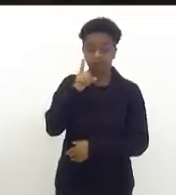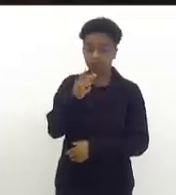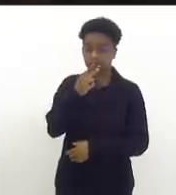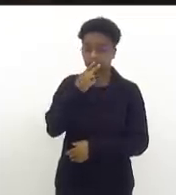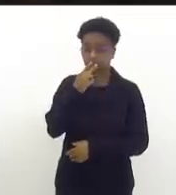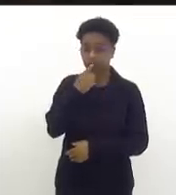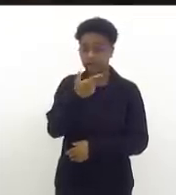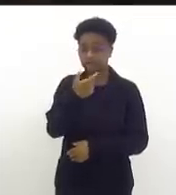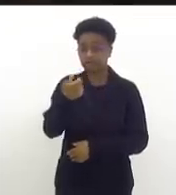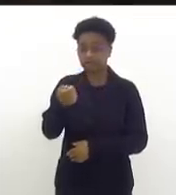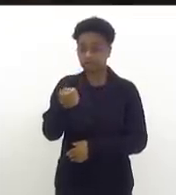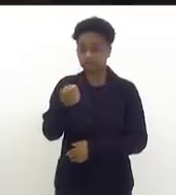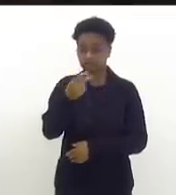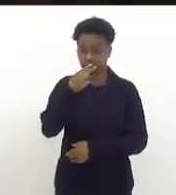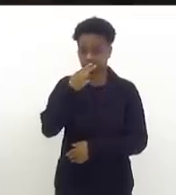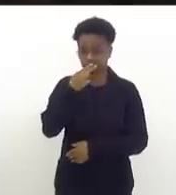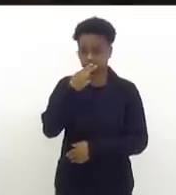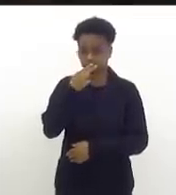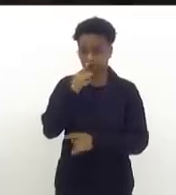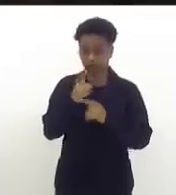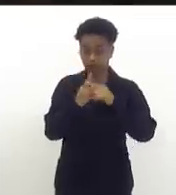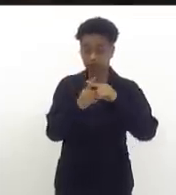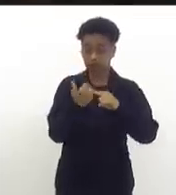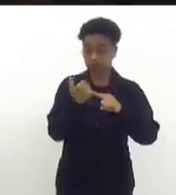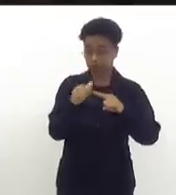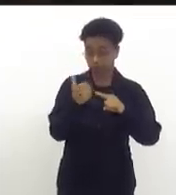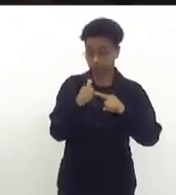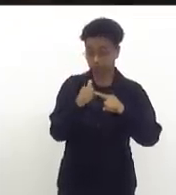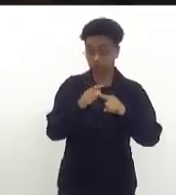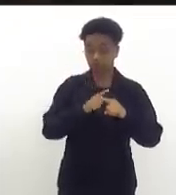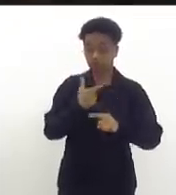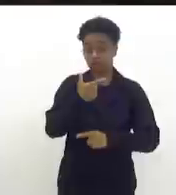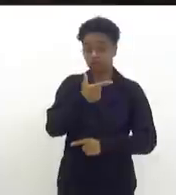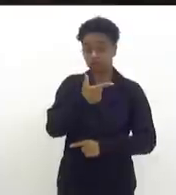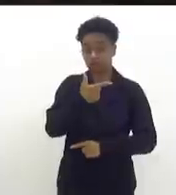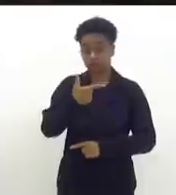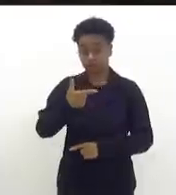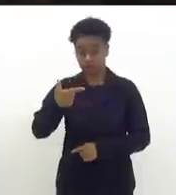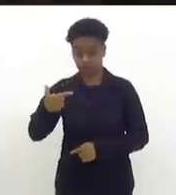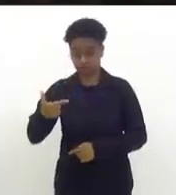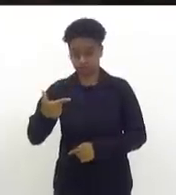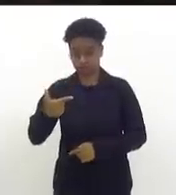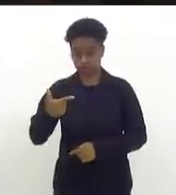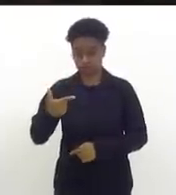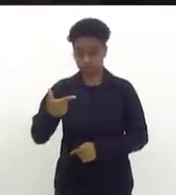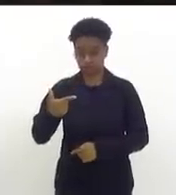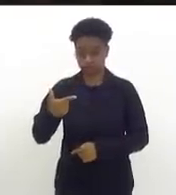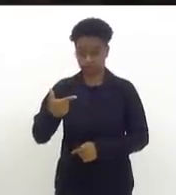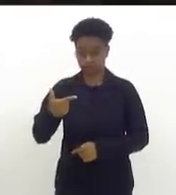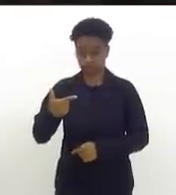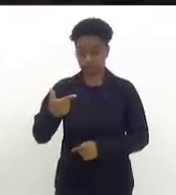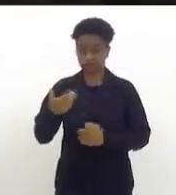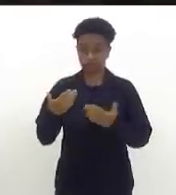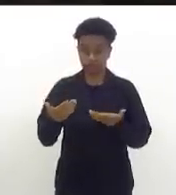20 cigarros vezes 11 dá 222 arredondando cada uma carteira